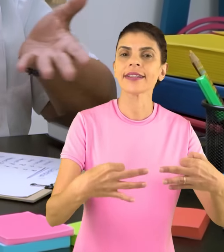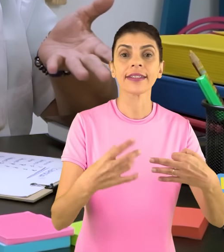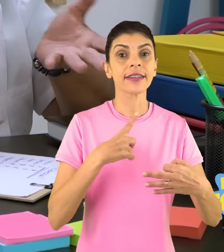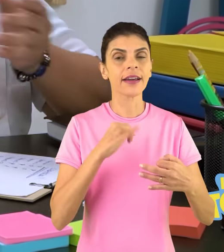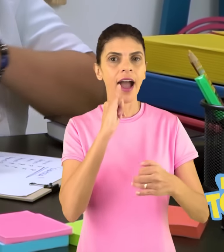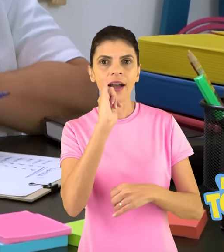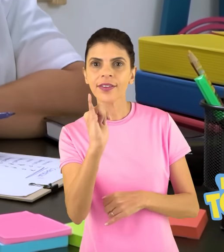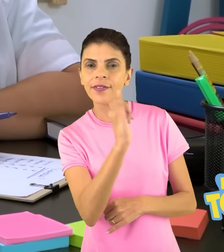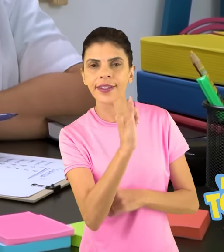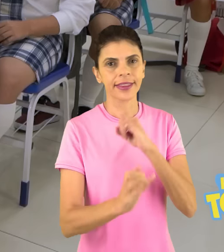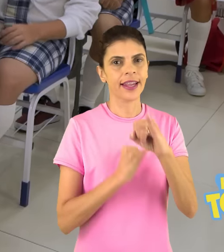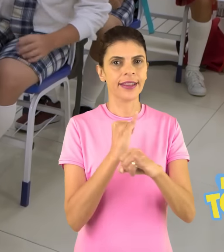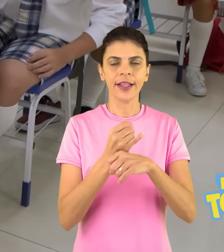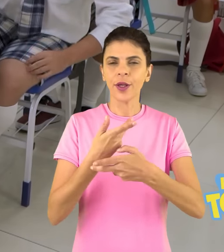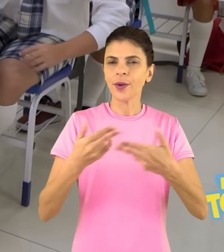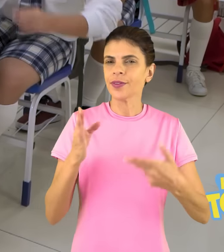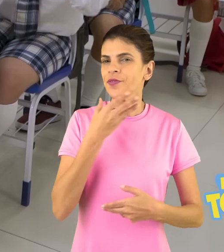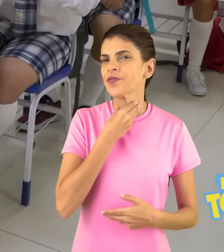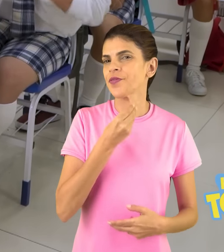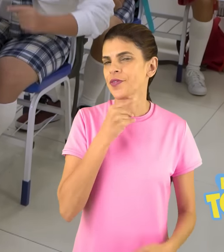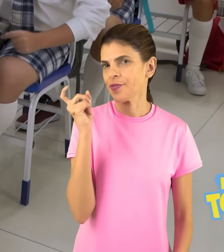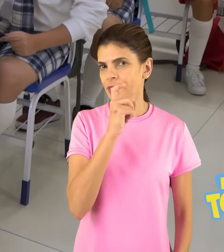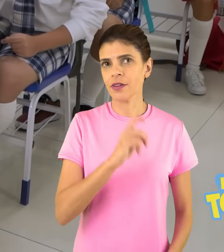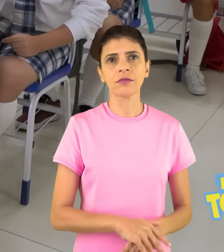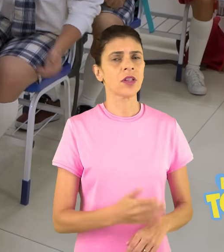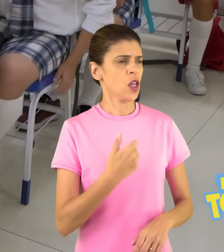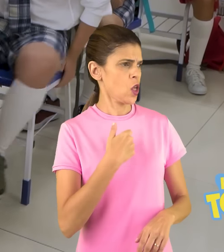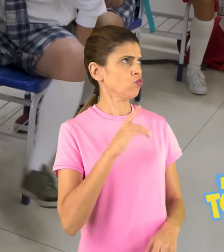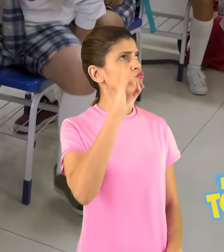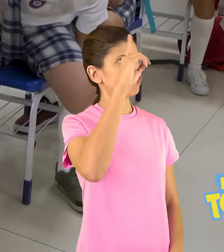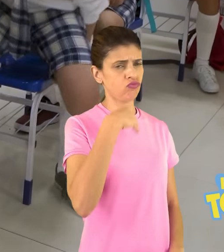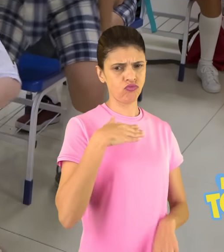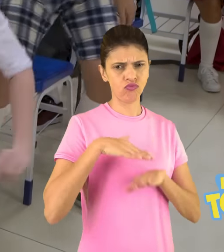notícias falsas na internet. Bom, agora é minha vez, professora.